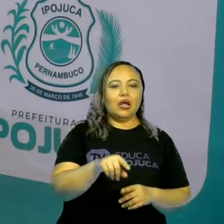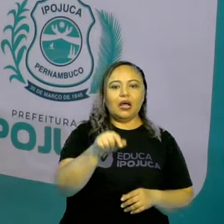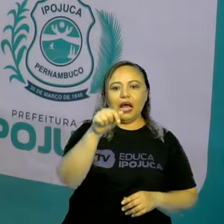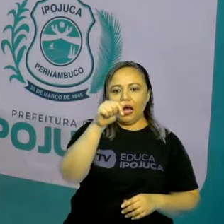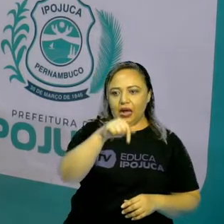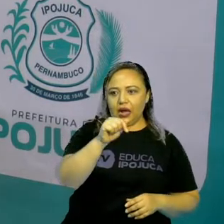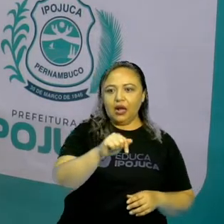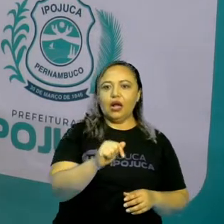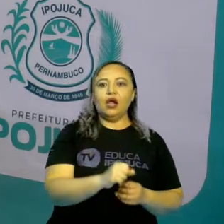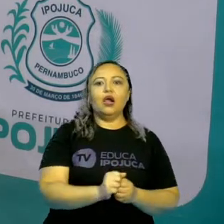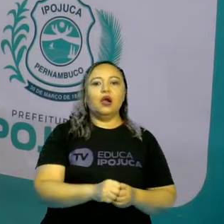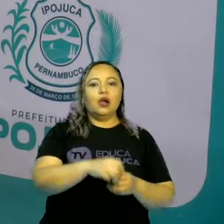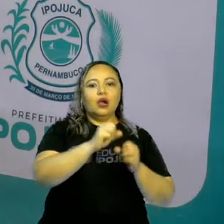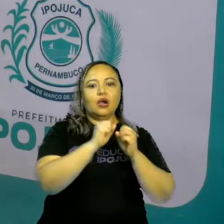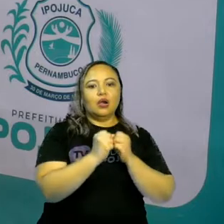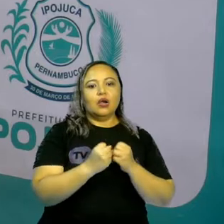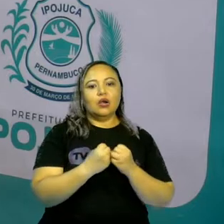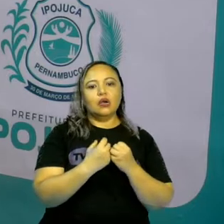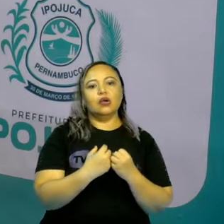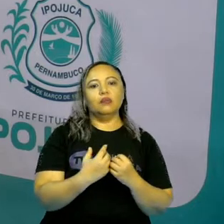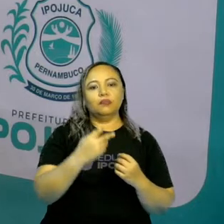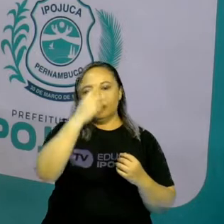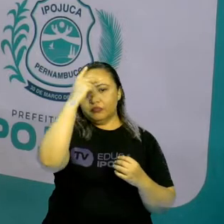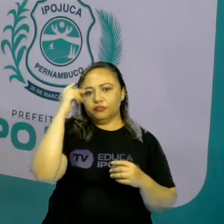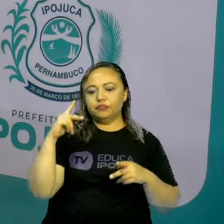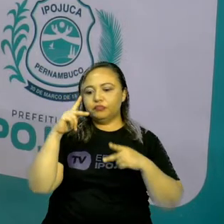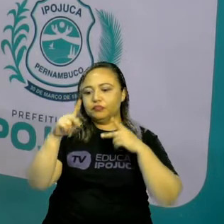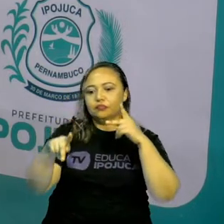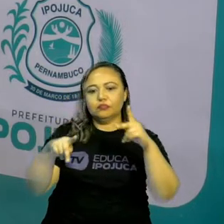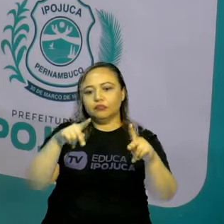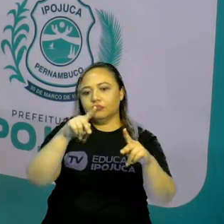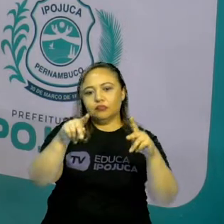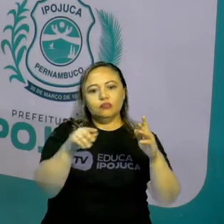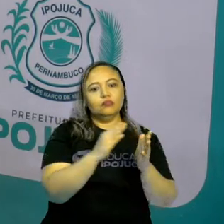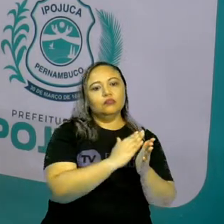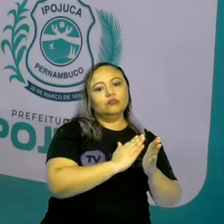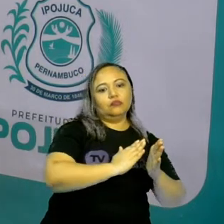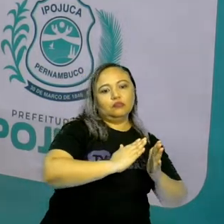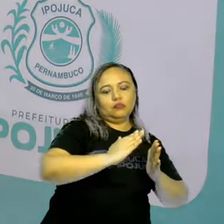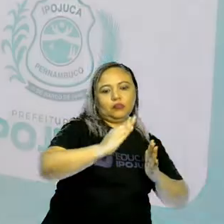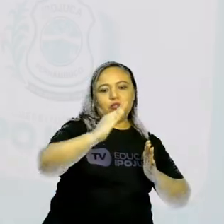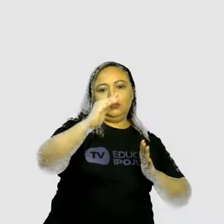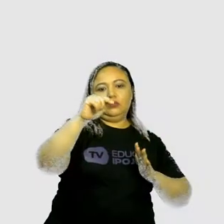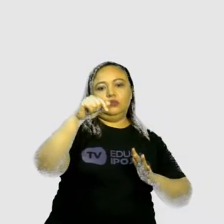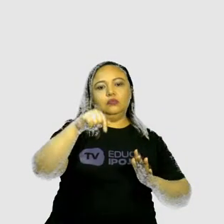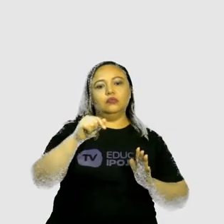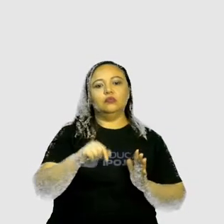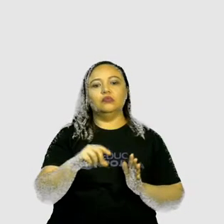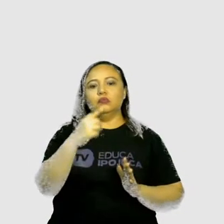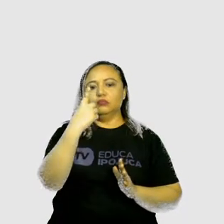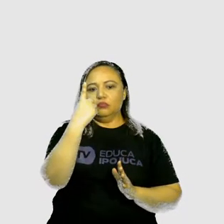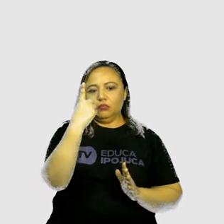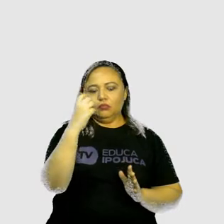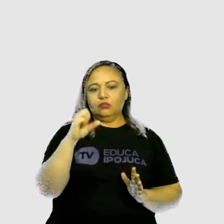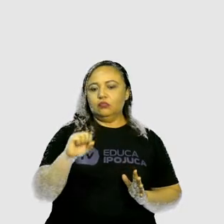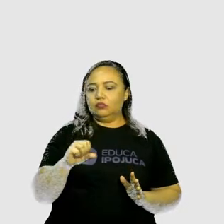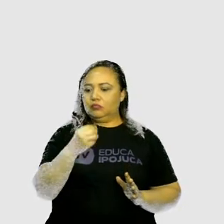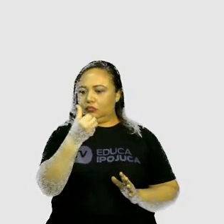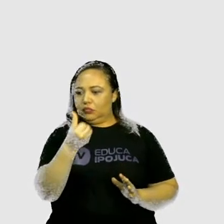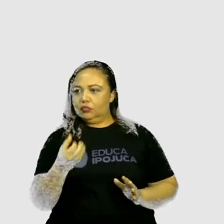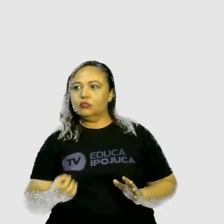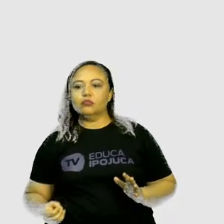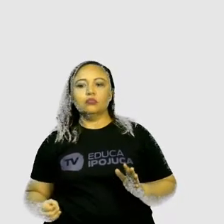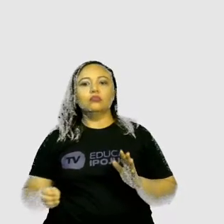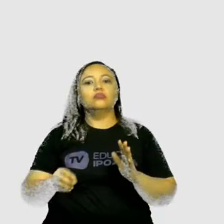Ipojuca teve início em 1560. Após a expulsão dos índios caetés e outras tribos